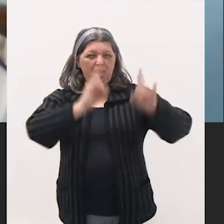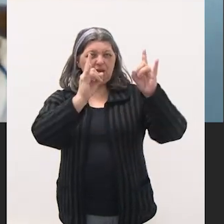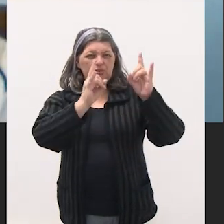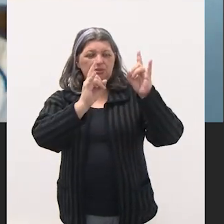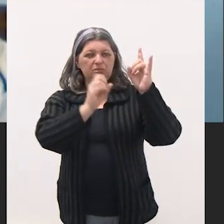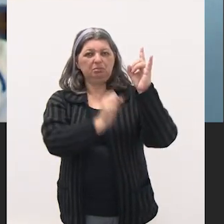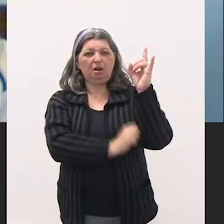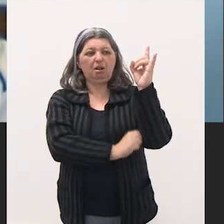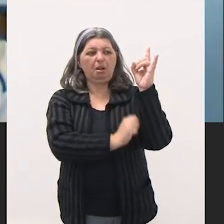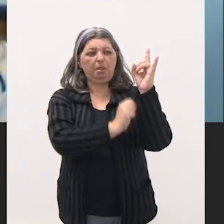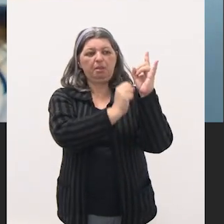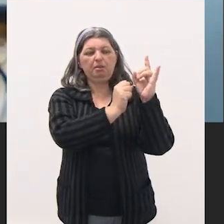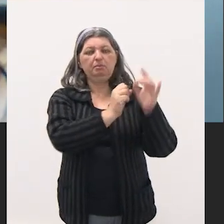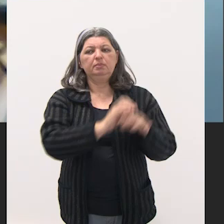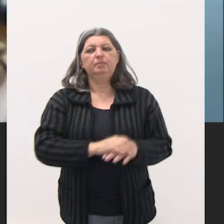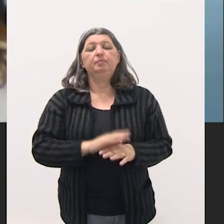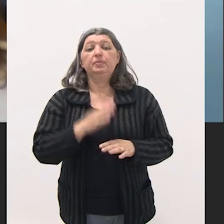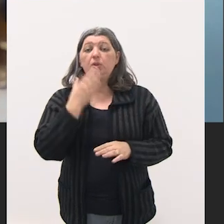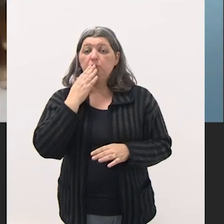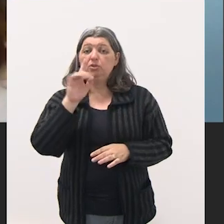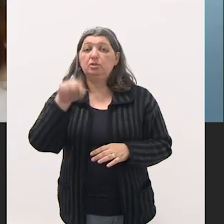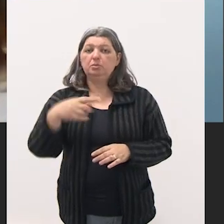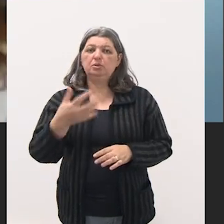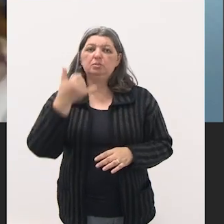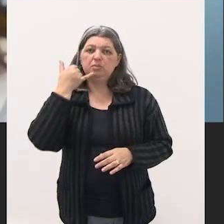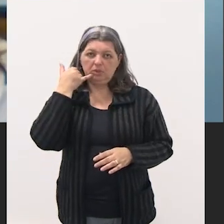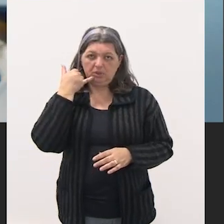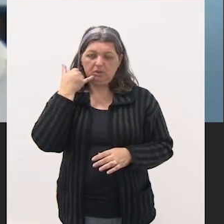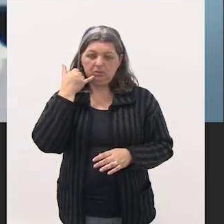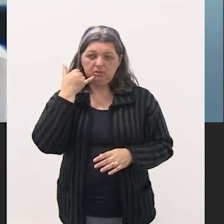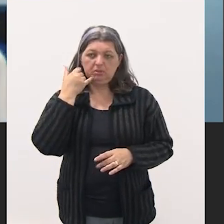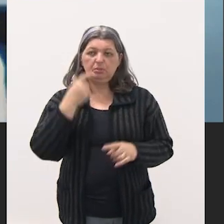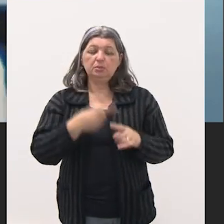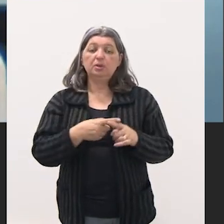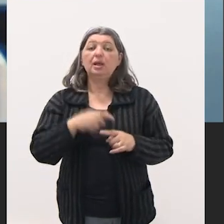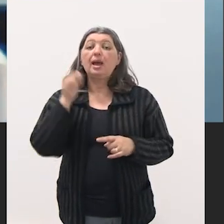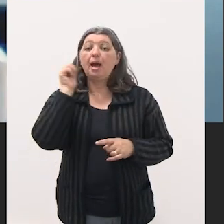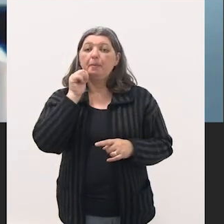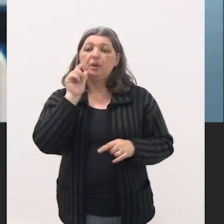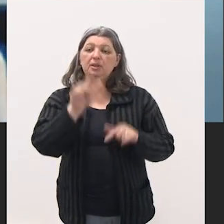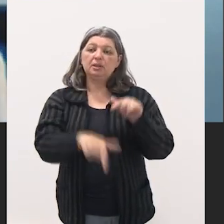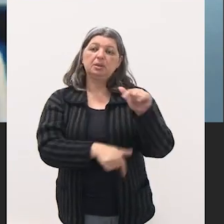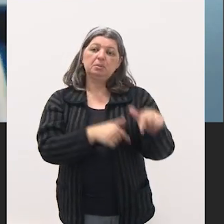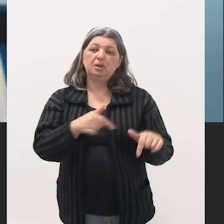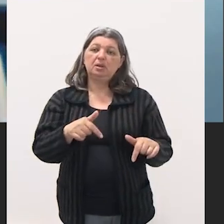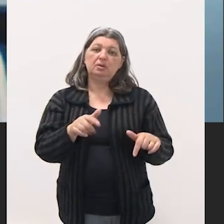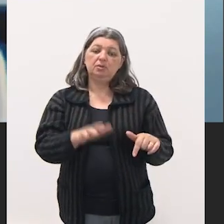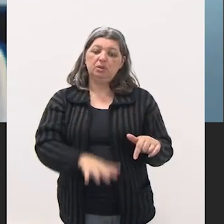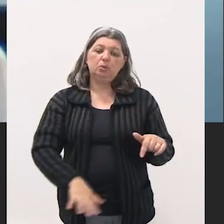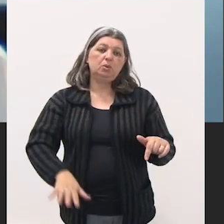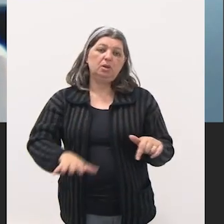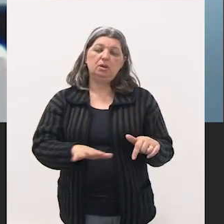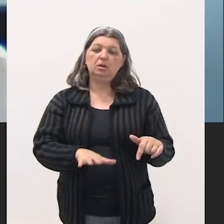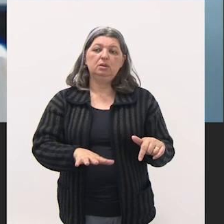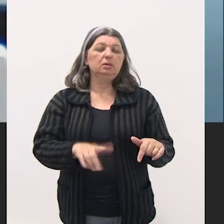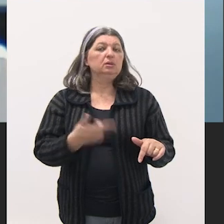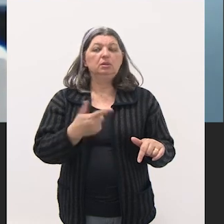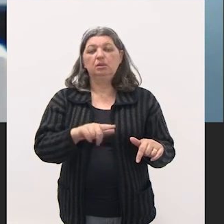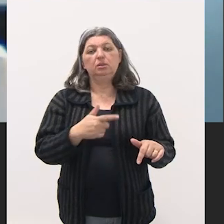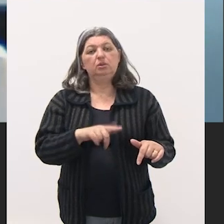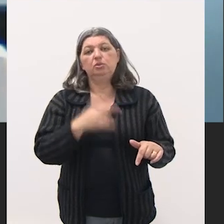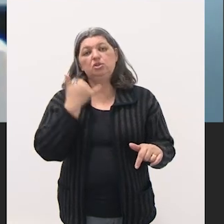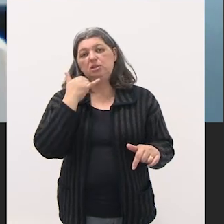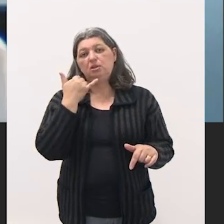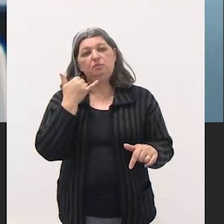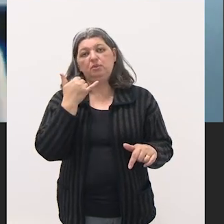ela ligasse. Então, essa mulher, ela trabalhava num local onde o telefone só tocava no